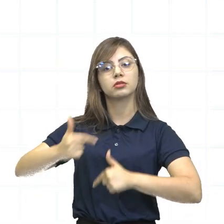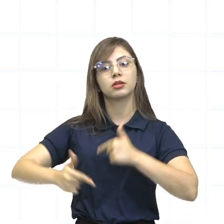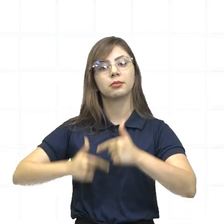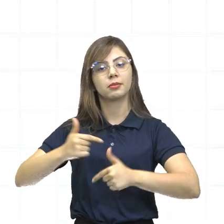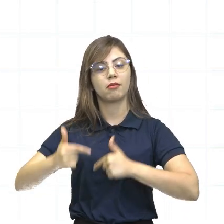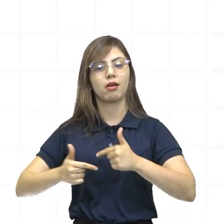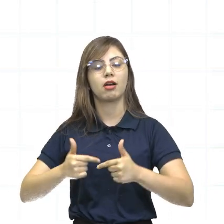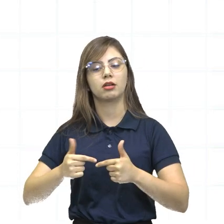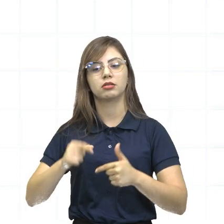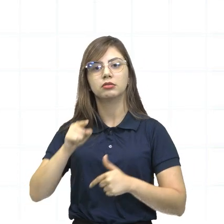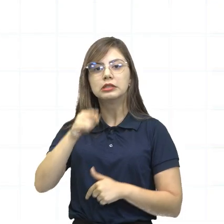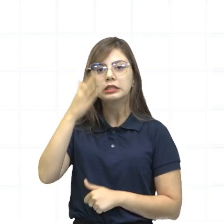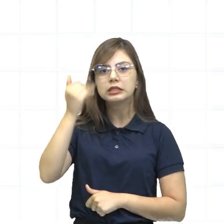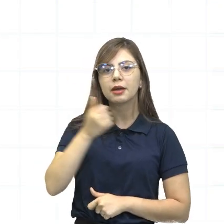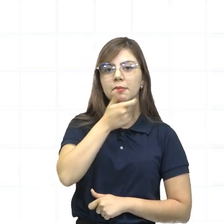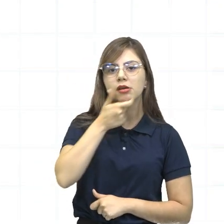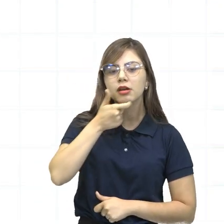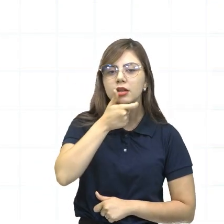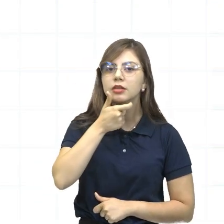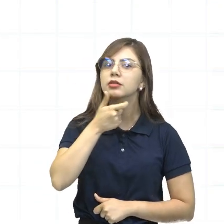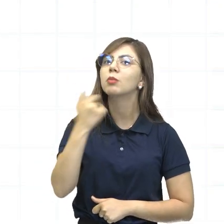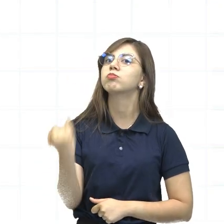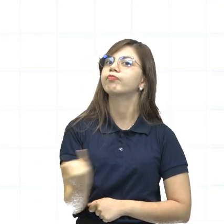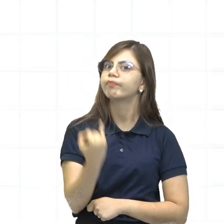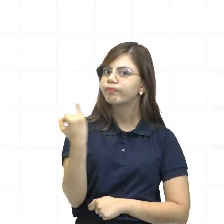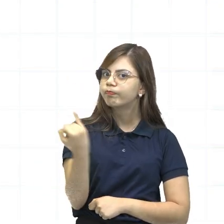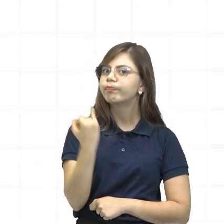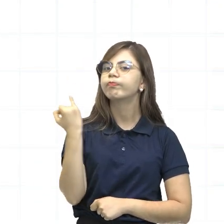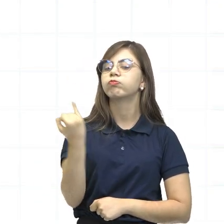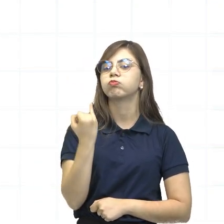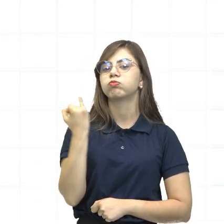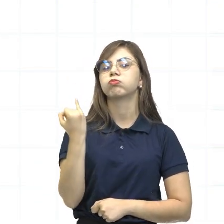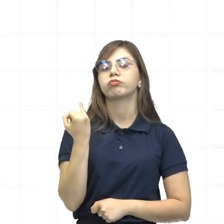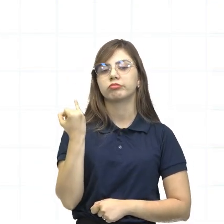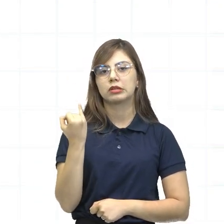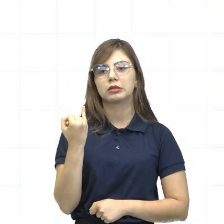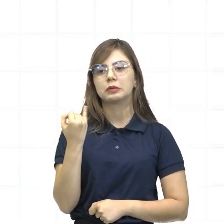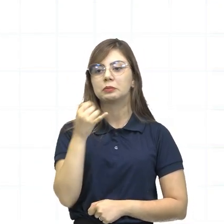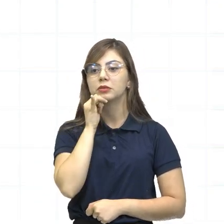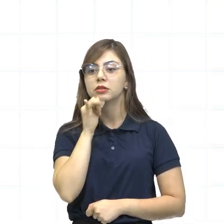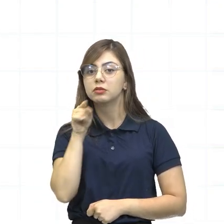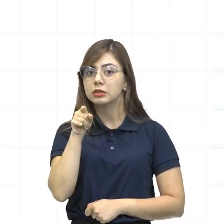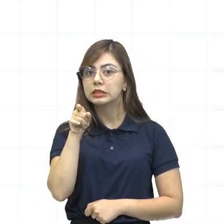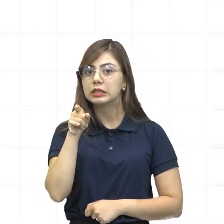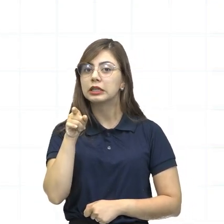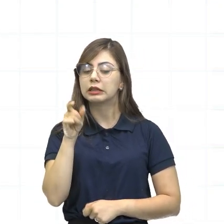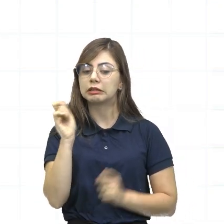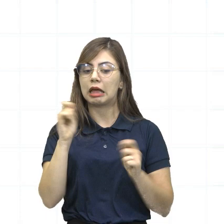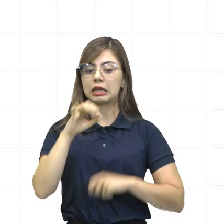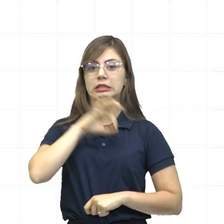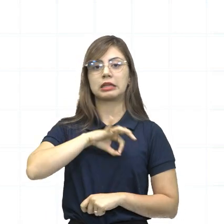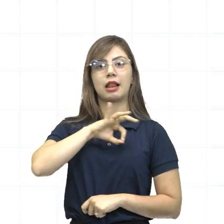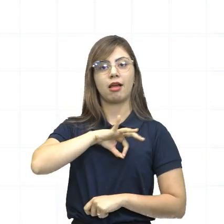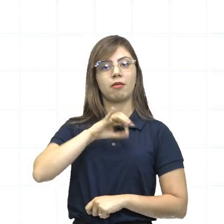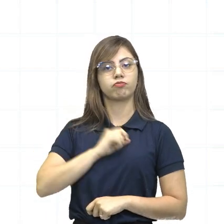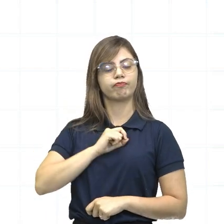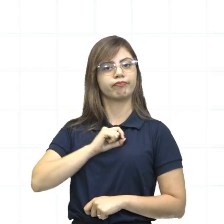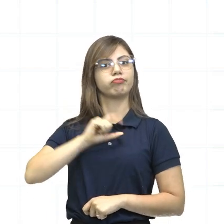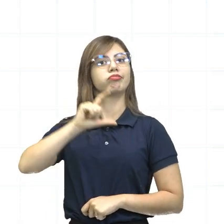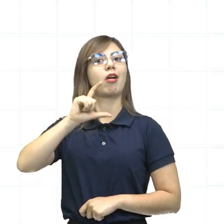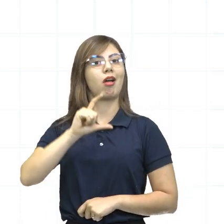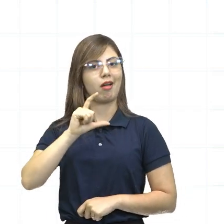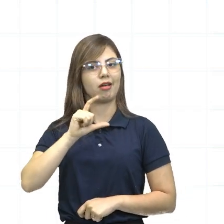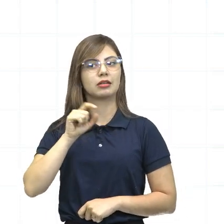um peso enorme. A língua inglesa, ela é capaz de aumentar o seu salário, certo?